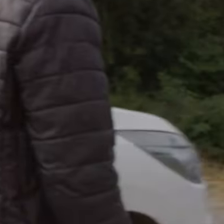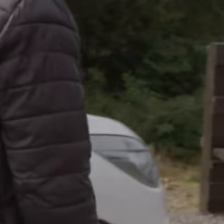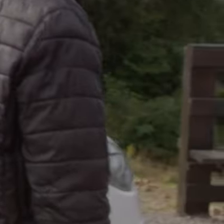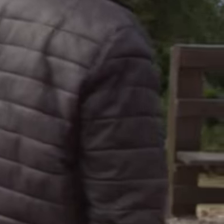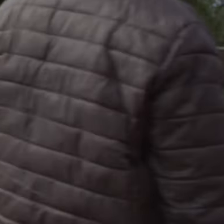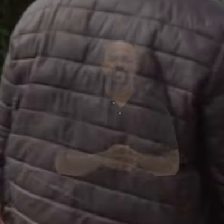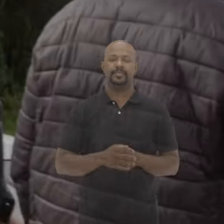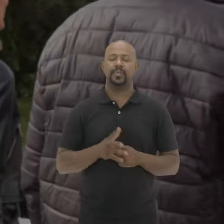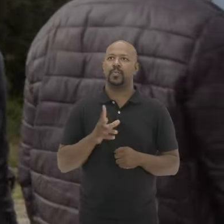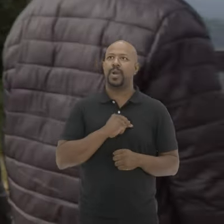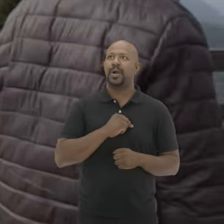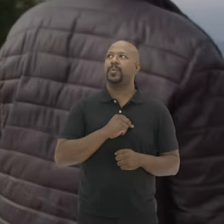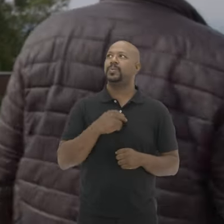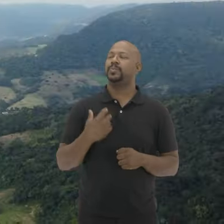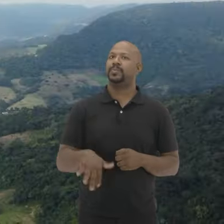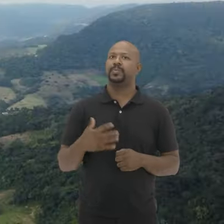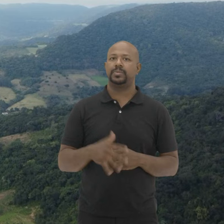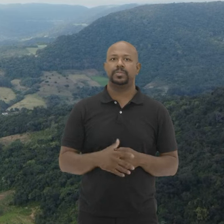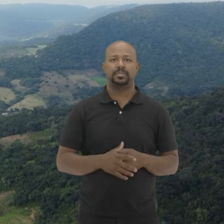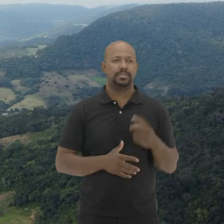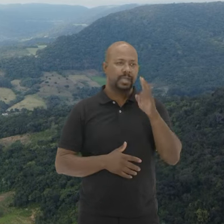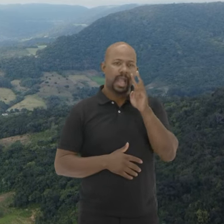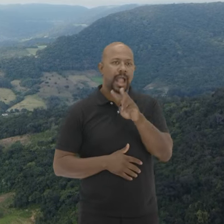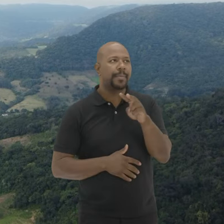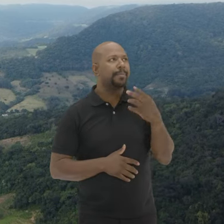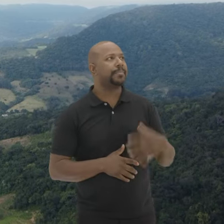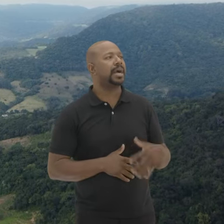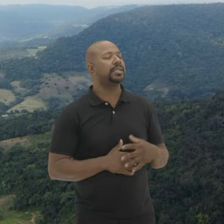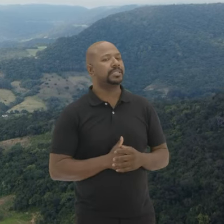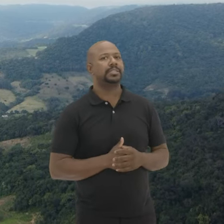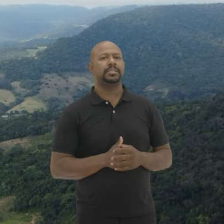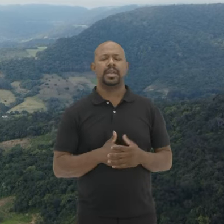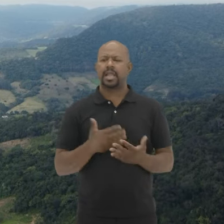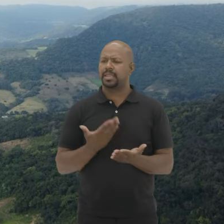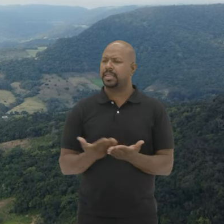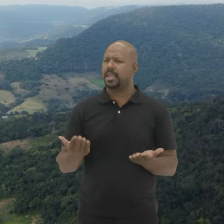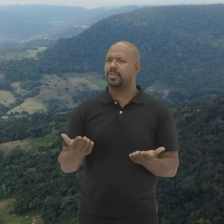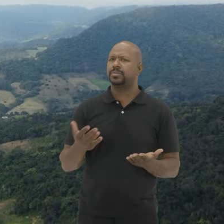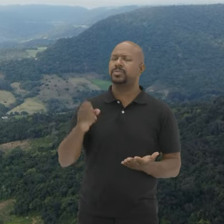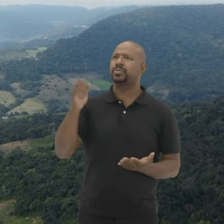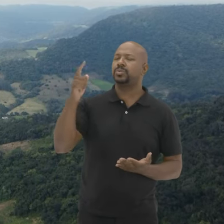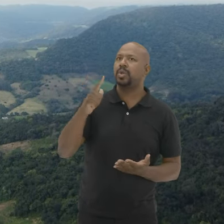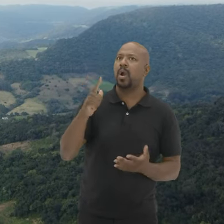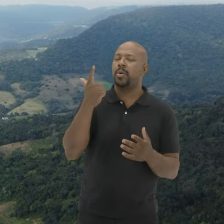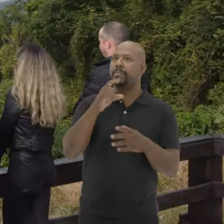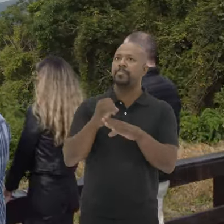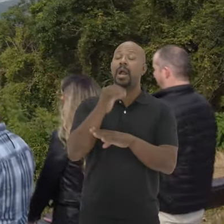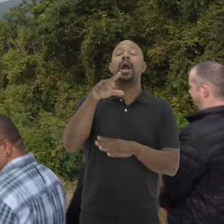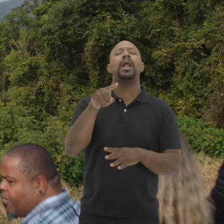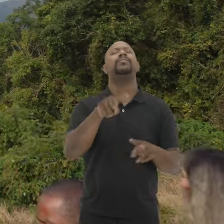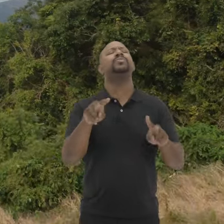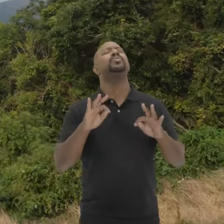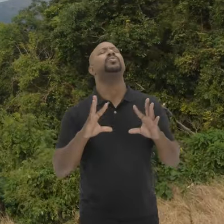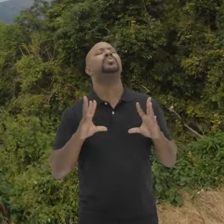para um grande vale. Uau. Em letras brancas, Mirante Michelin. Ah, que baita cenário. Até o sol apareceu. Ali,